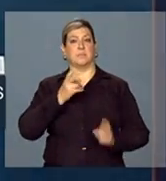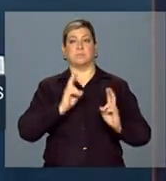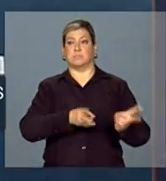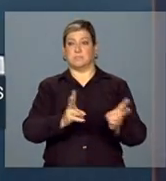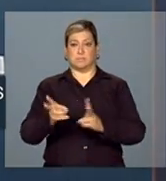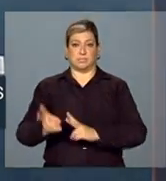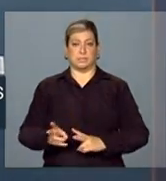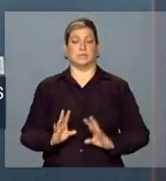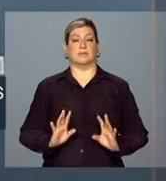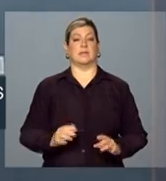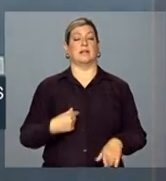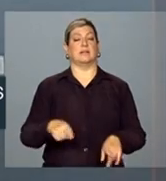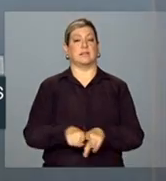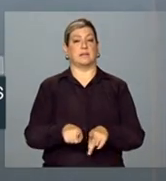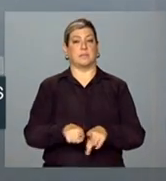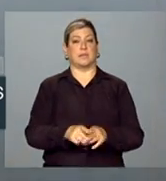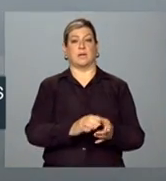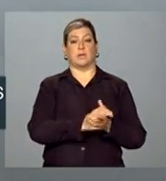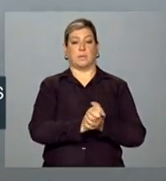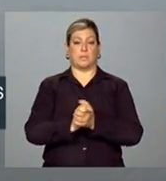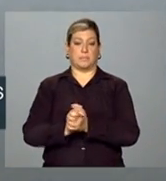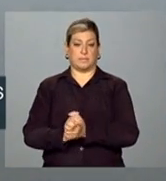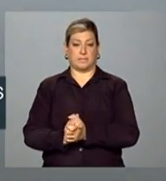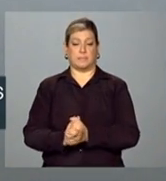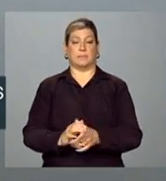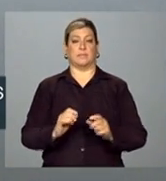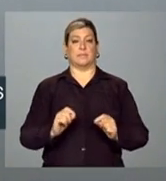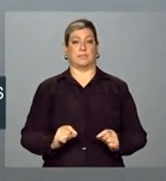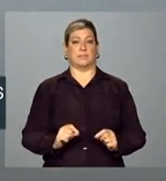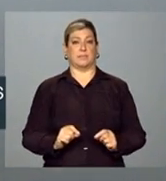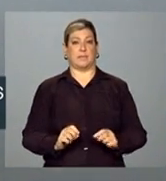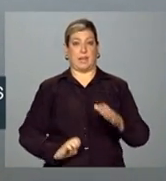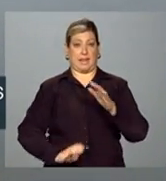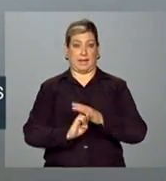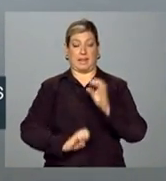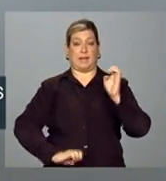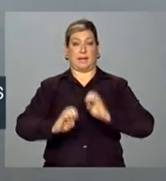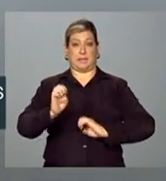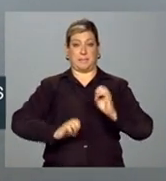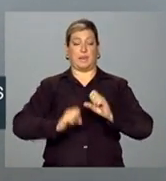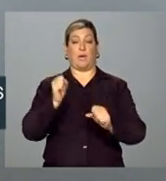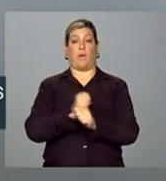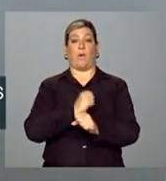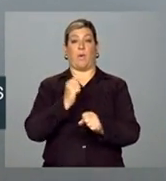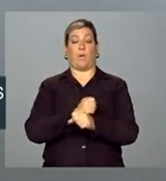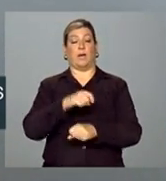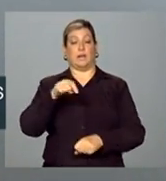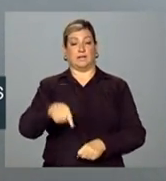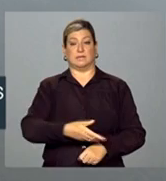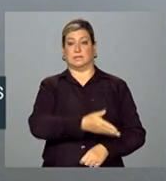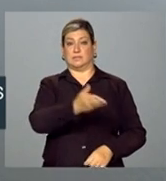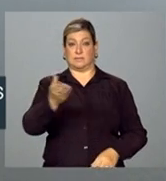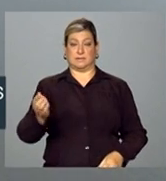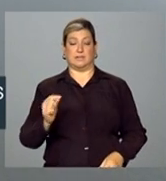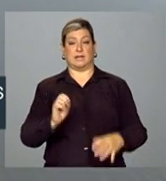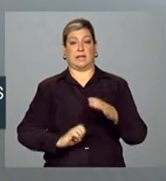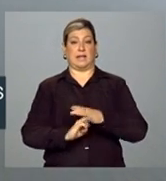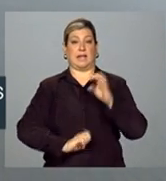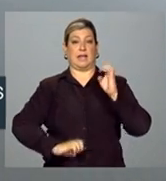eu cumprimento também a empresa construtora desta obra, a